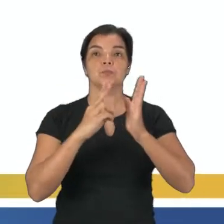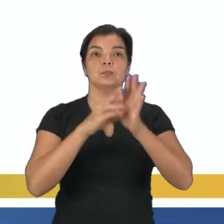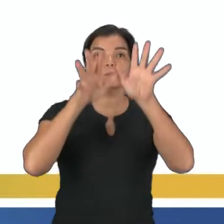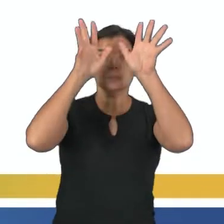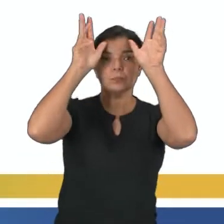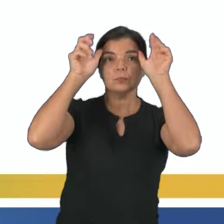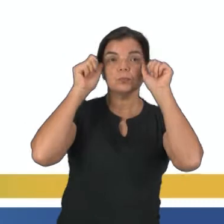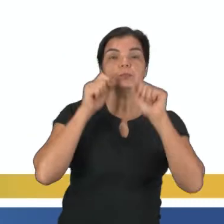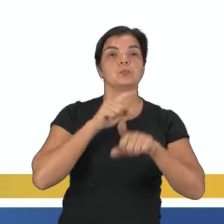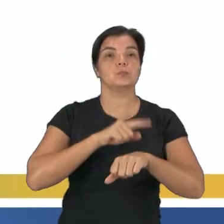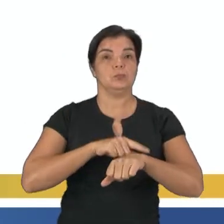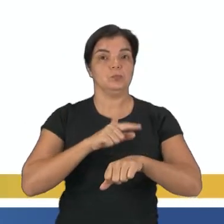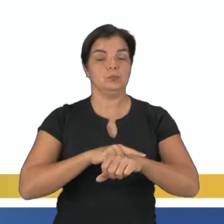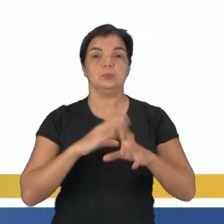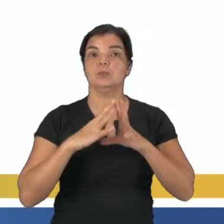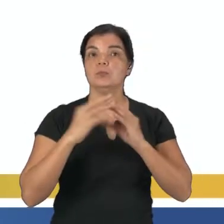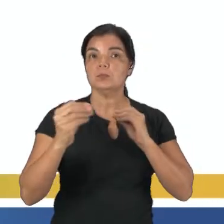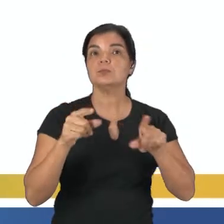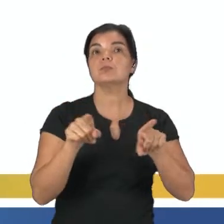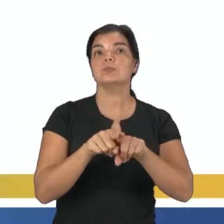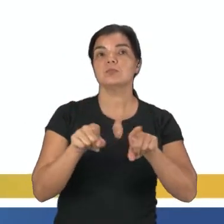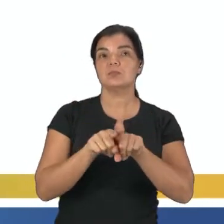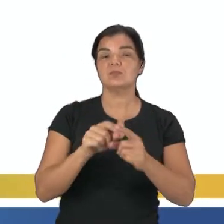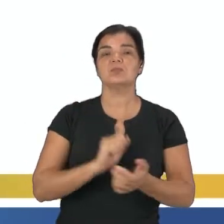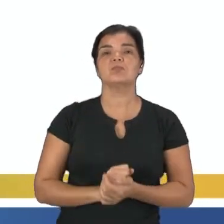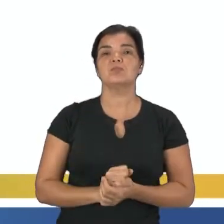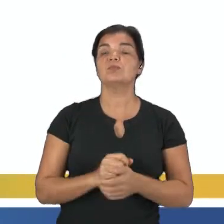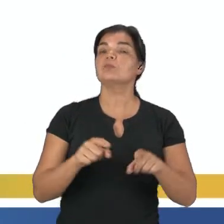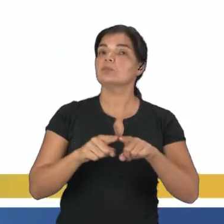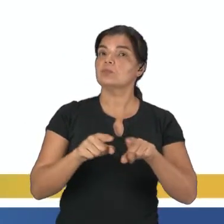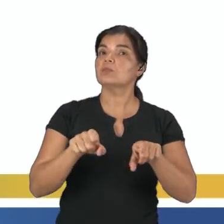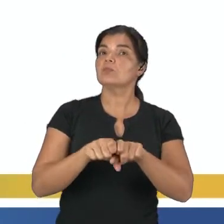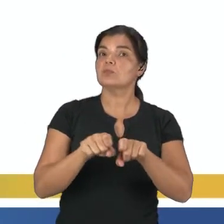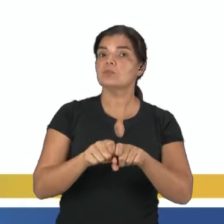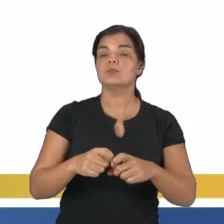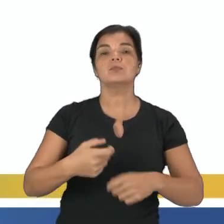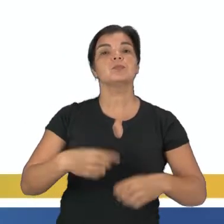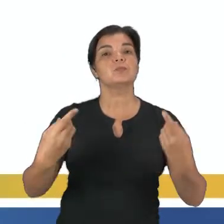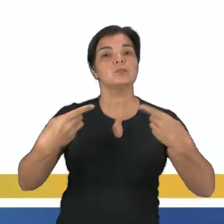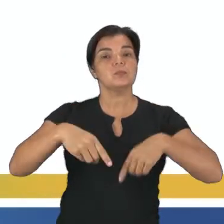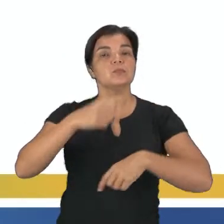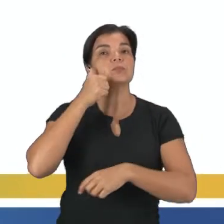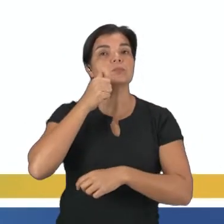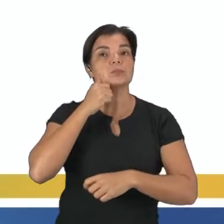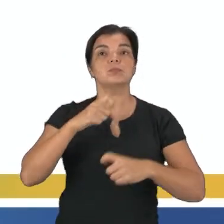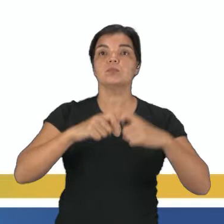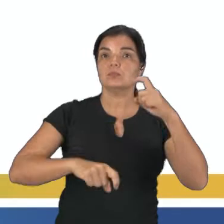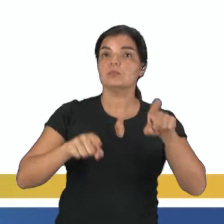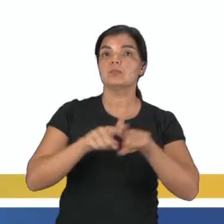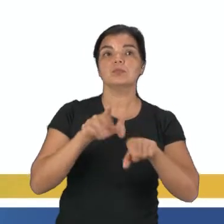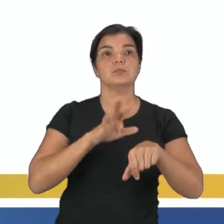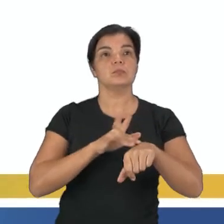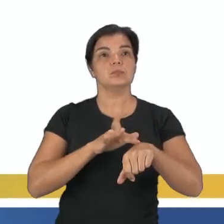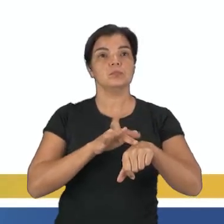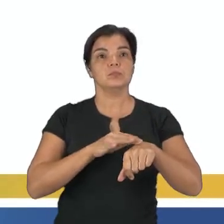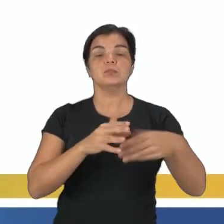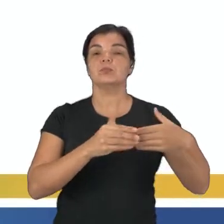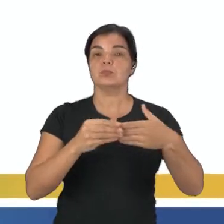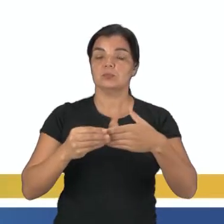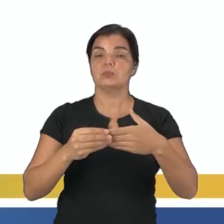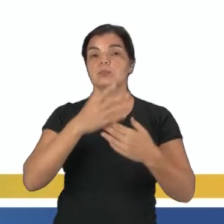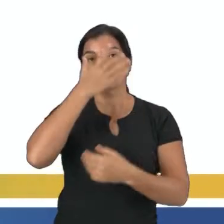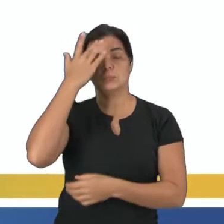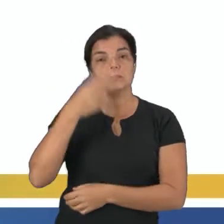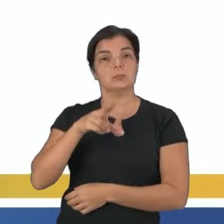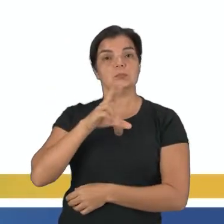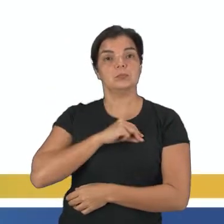do Acre, o tempo da correria é também aquele dos abusos contra as mulheres indígenas e das doenças trazidas